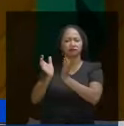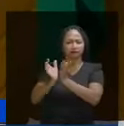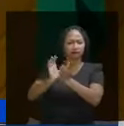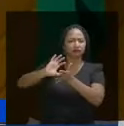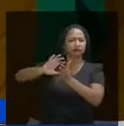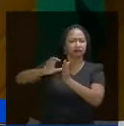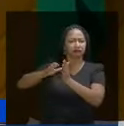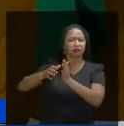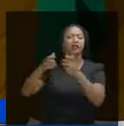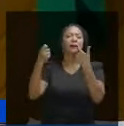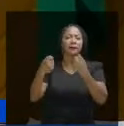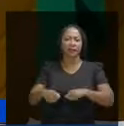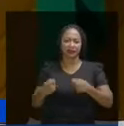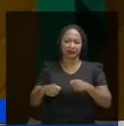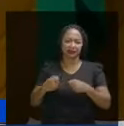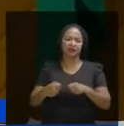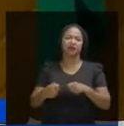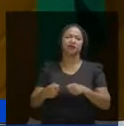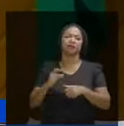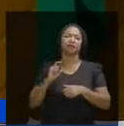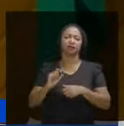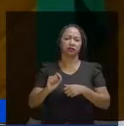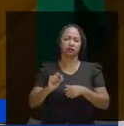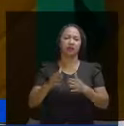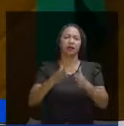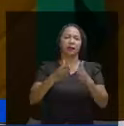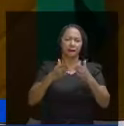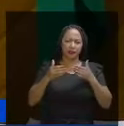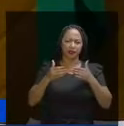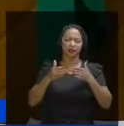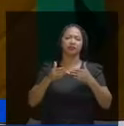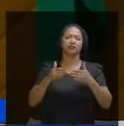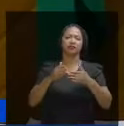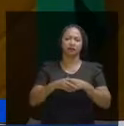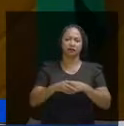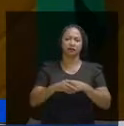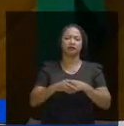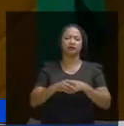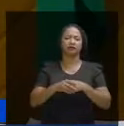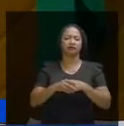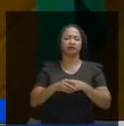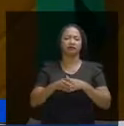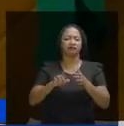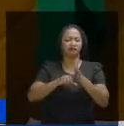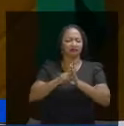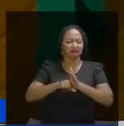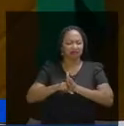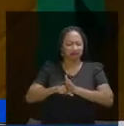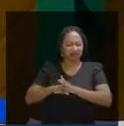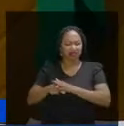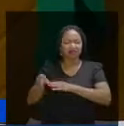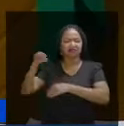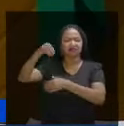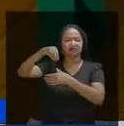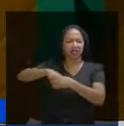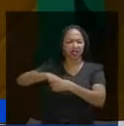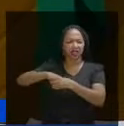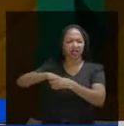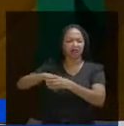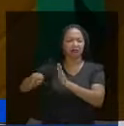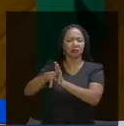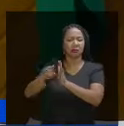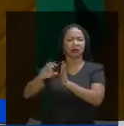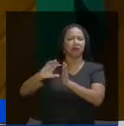partido, necessitando esse pedido, esse requerimento, passar por consultas internas do